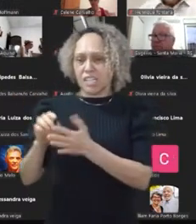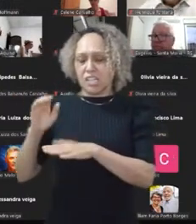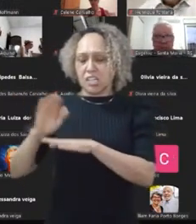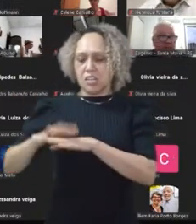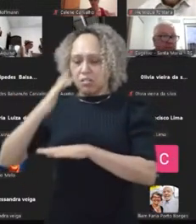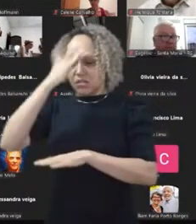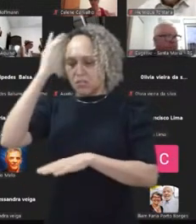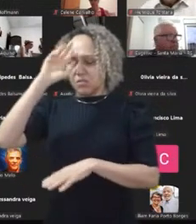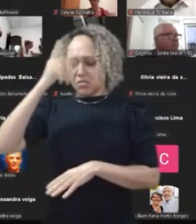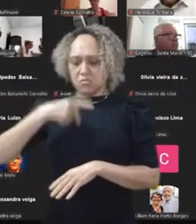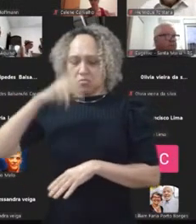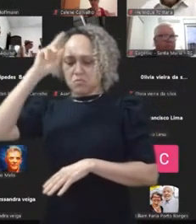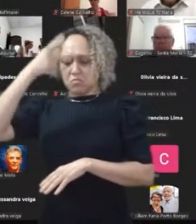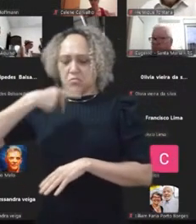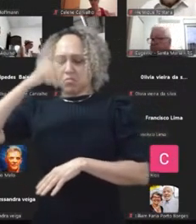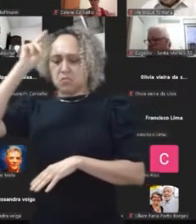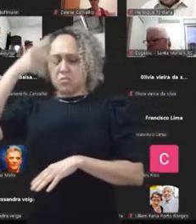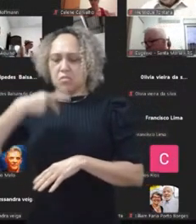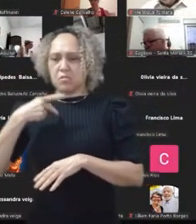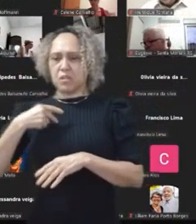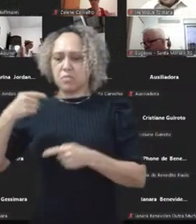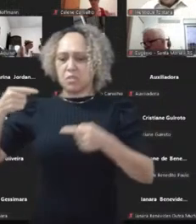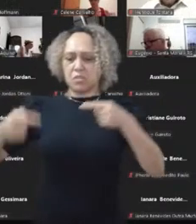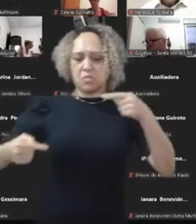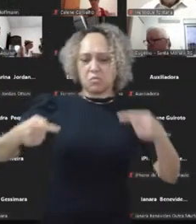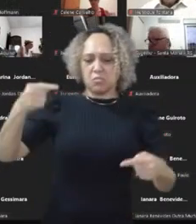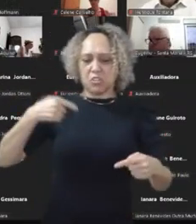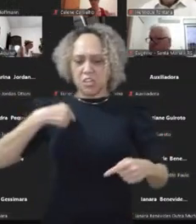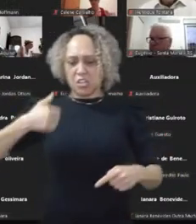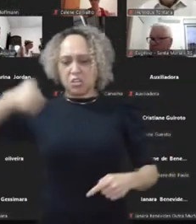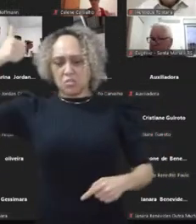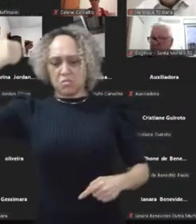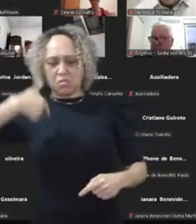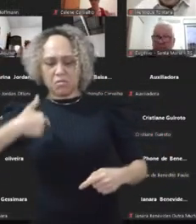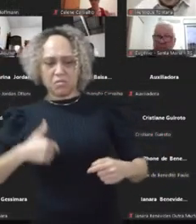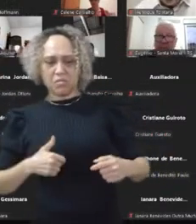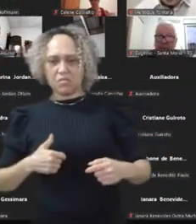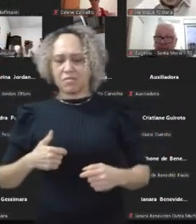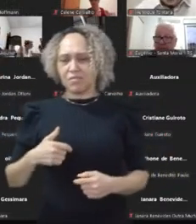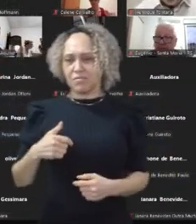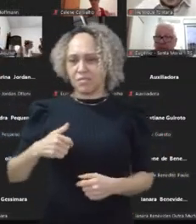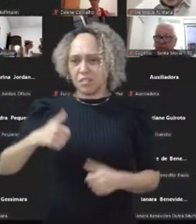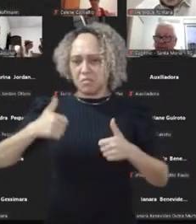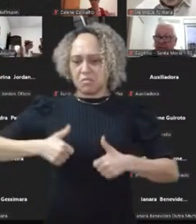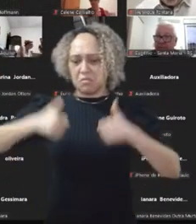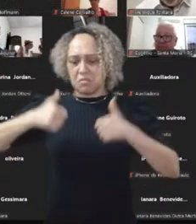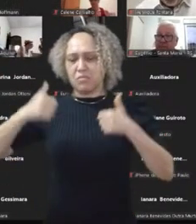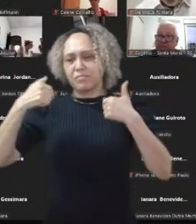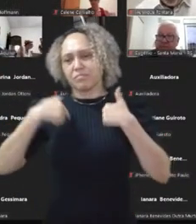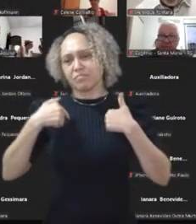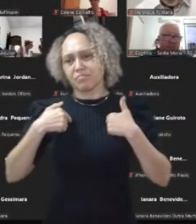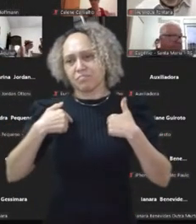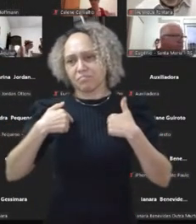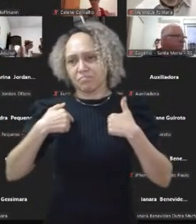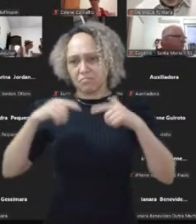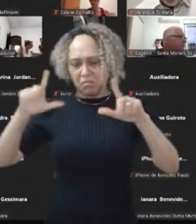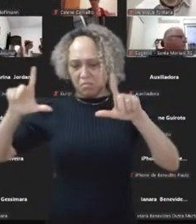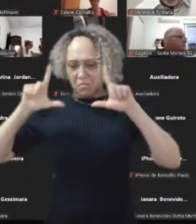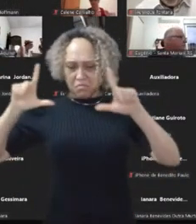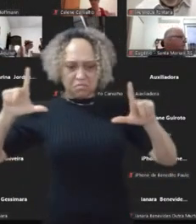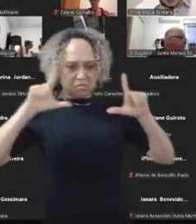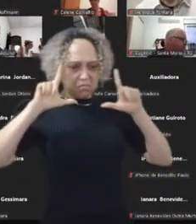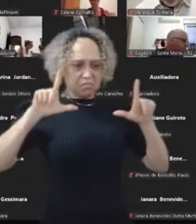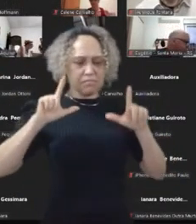disputar atenção com outros e especialmente com meu semelhante mas Bom há esse indivíduo que eu chamo de Hiper individual